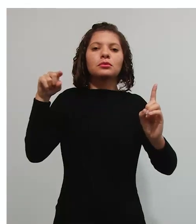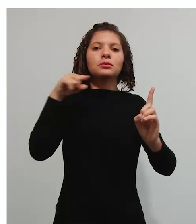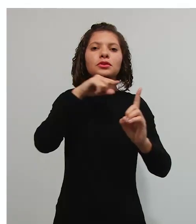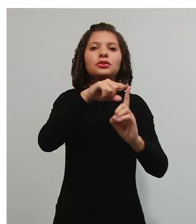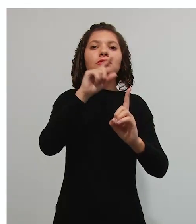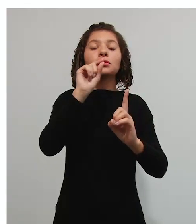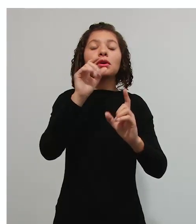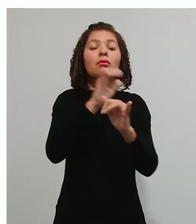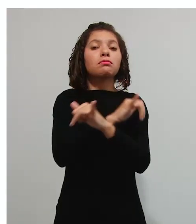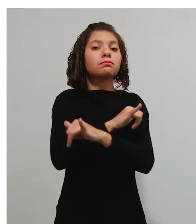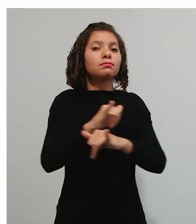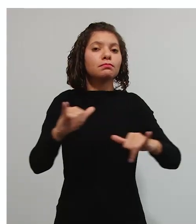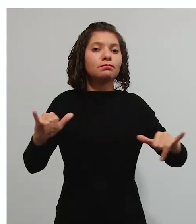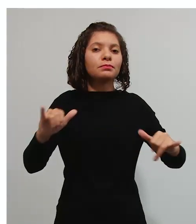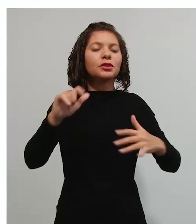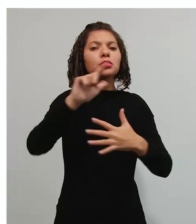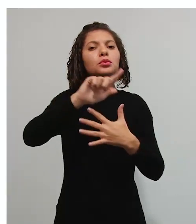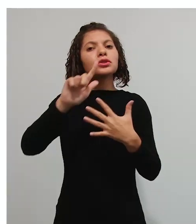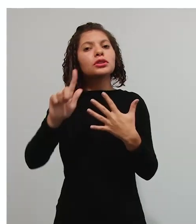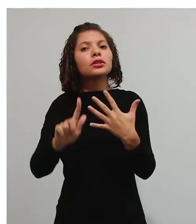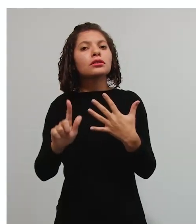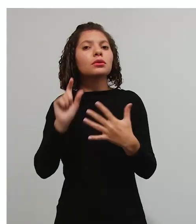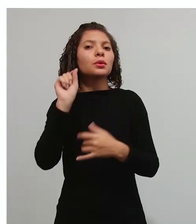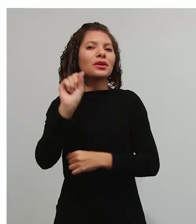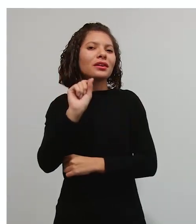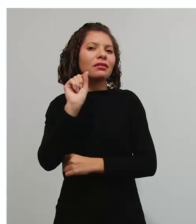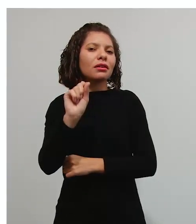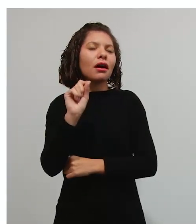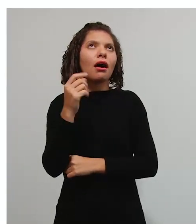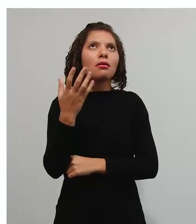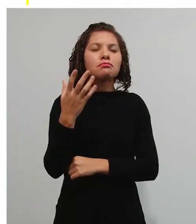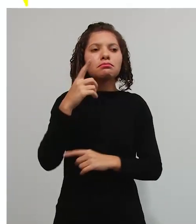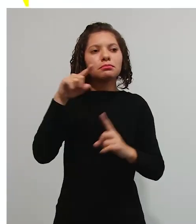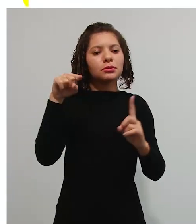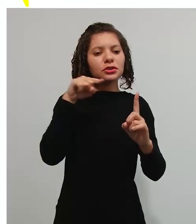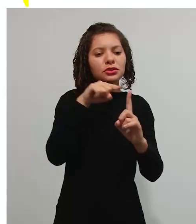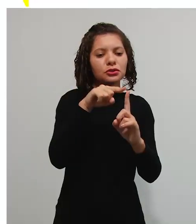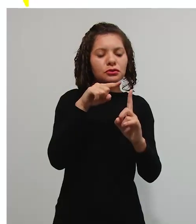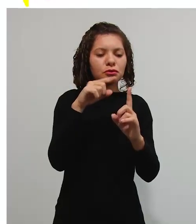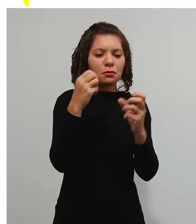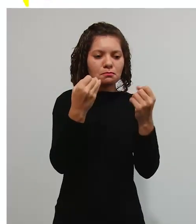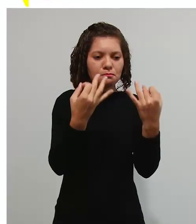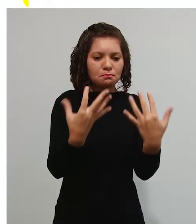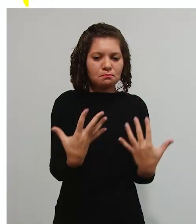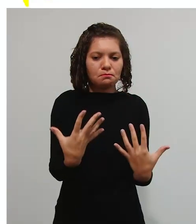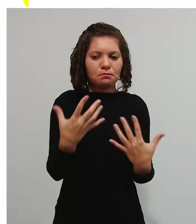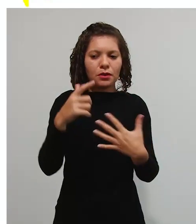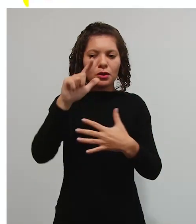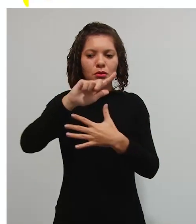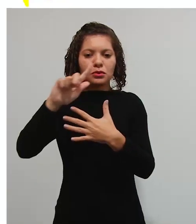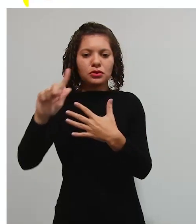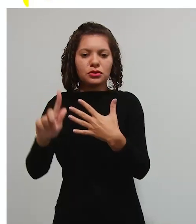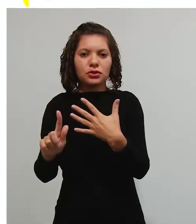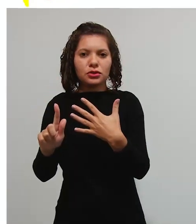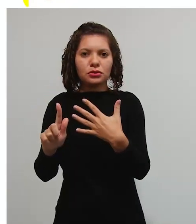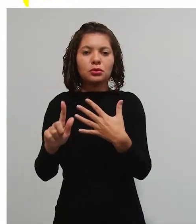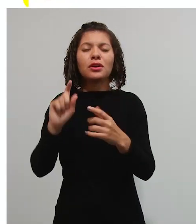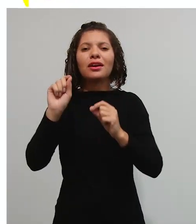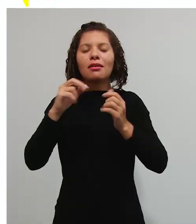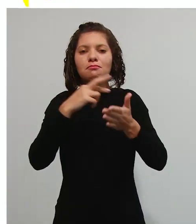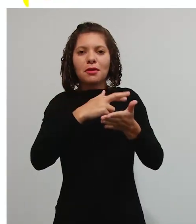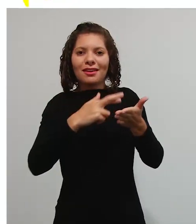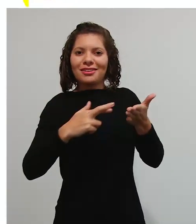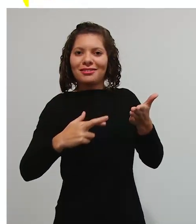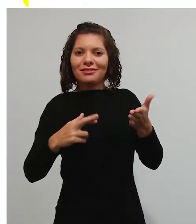Partindo deste objetivo, eu vou escrever um gênero. Qual é o gênero? Então, se o objetivo é relatar, eu vou escolher o gênero